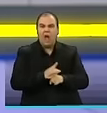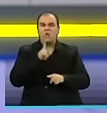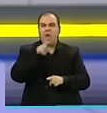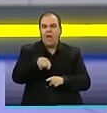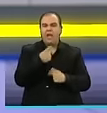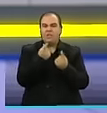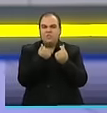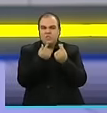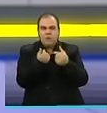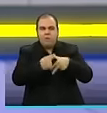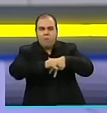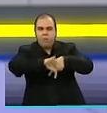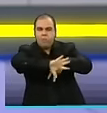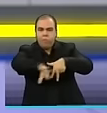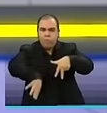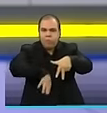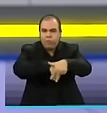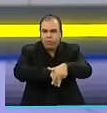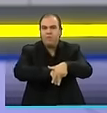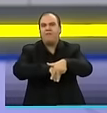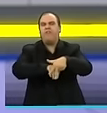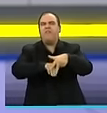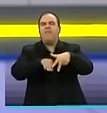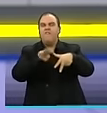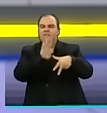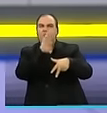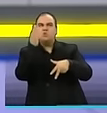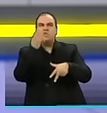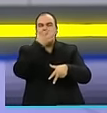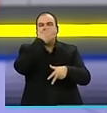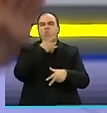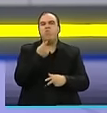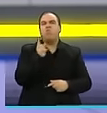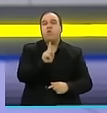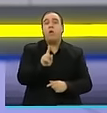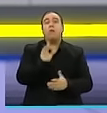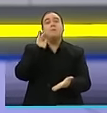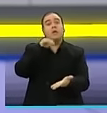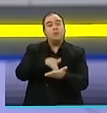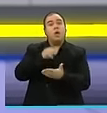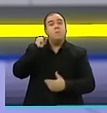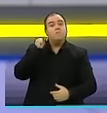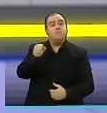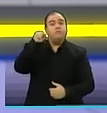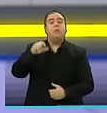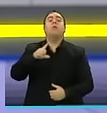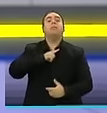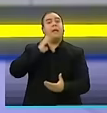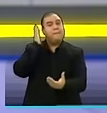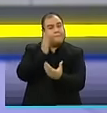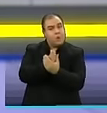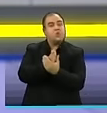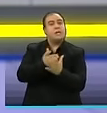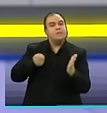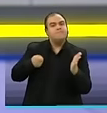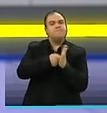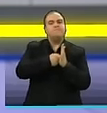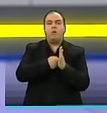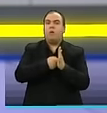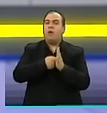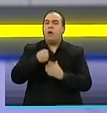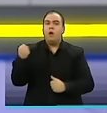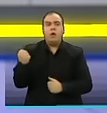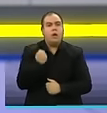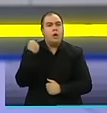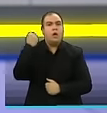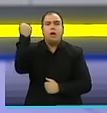dinheiro, apropriação indébita, falsidade ideológica, tudo, até homicídio, esse homem tem um processo em cima dele. É muito grave